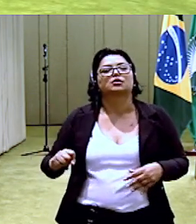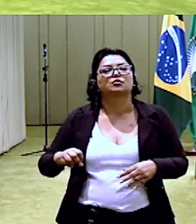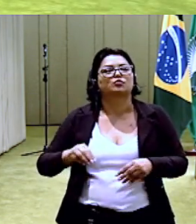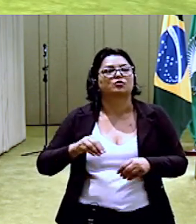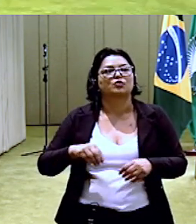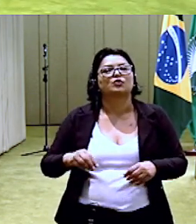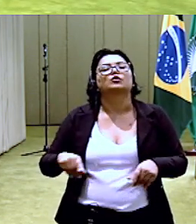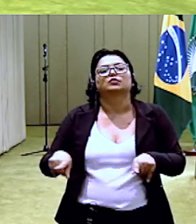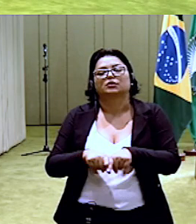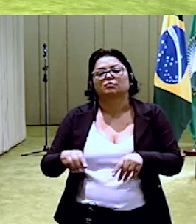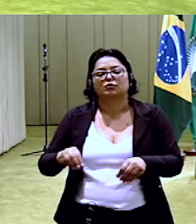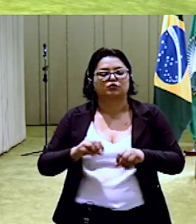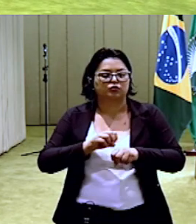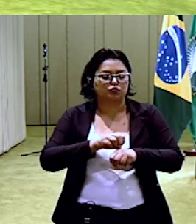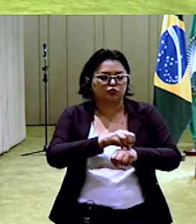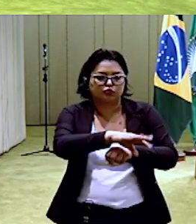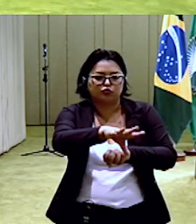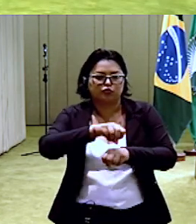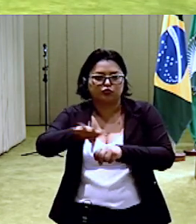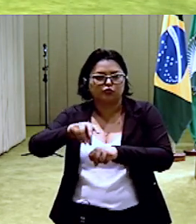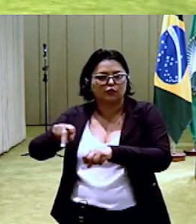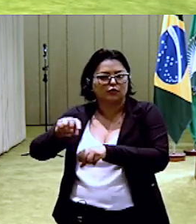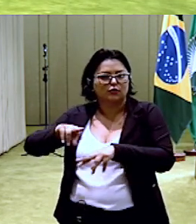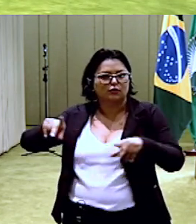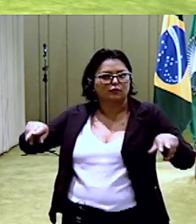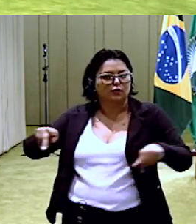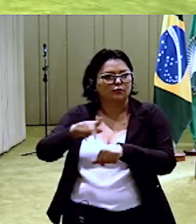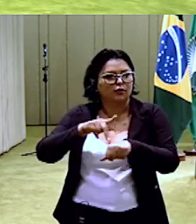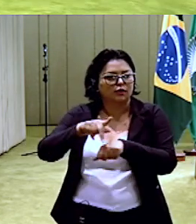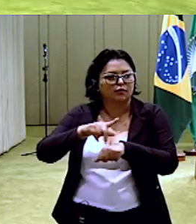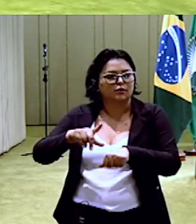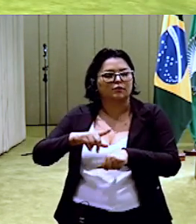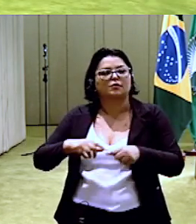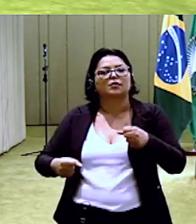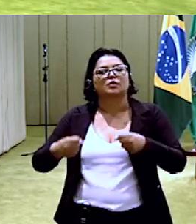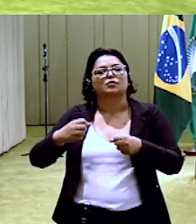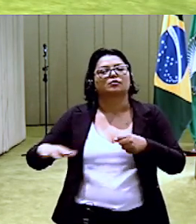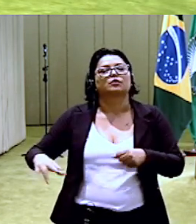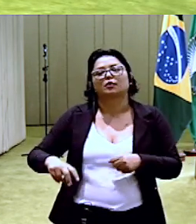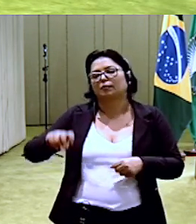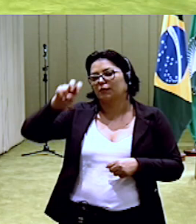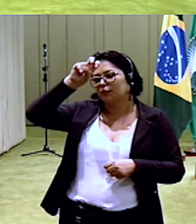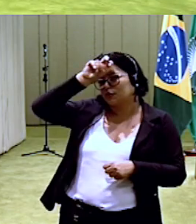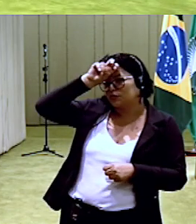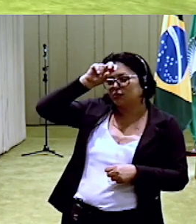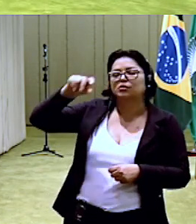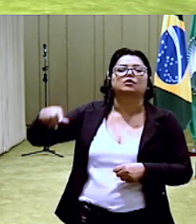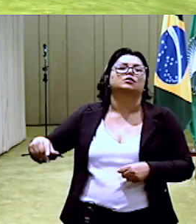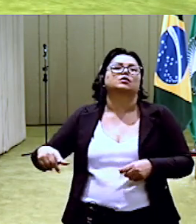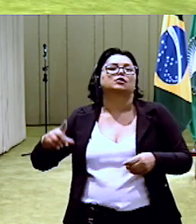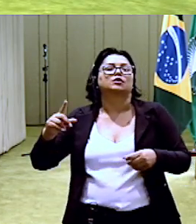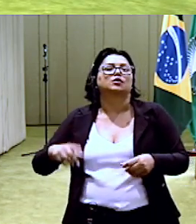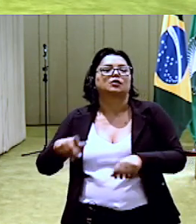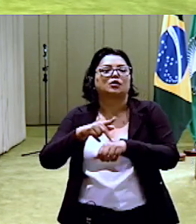ramificar-se em vários países africanos, que têm pilotos de Madagascar, do Egito, do Senegal, da